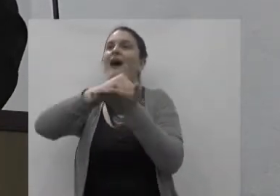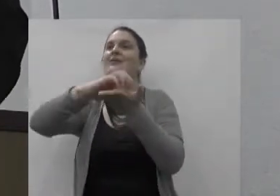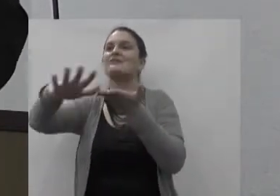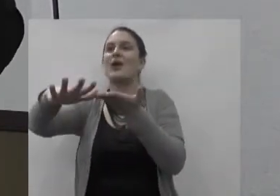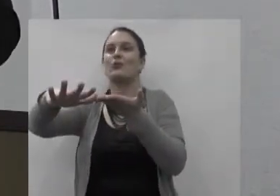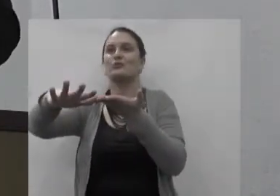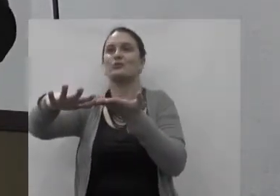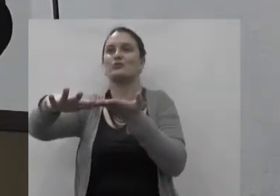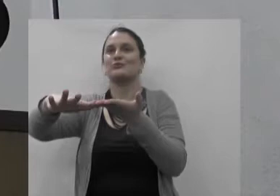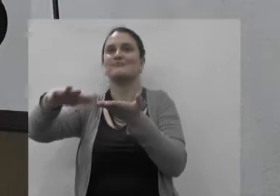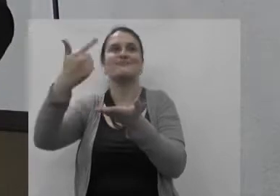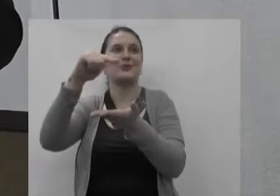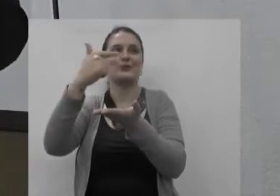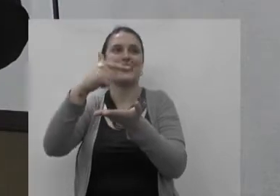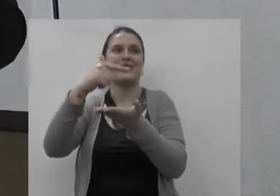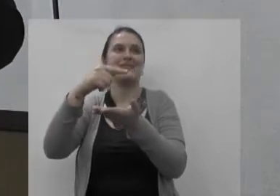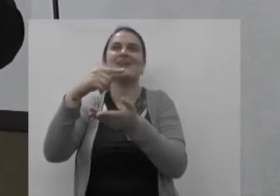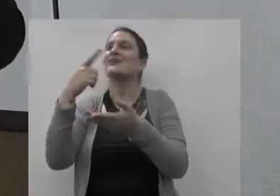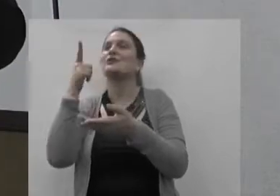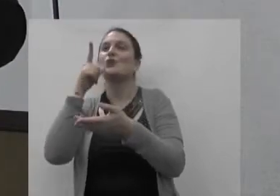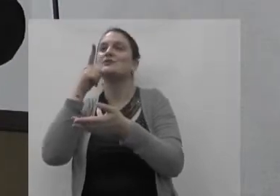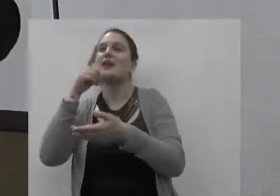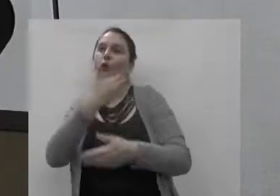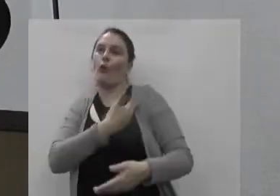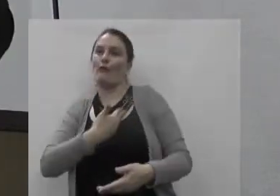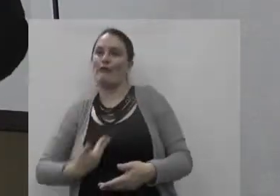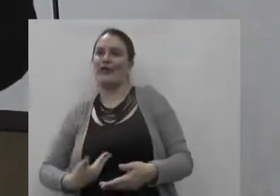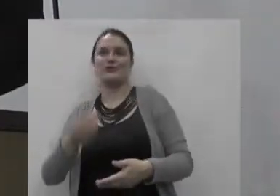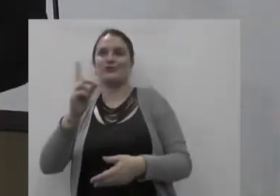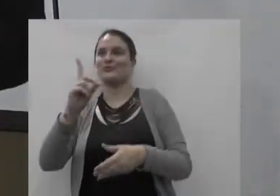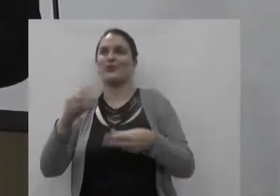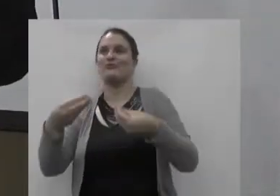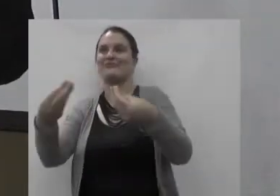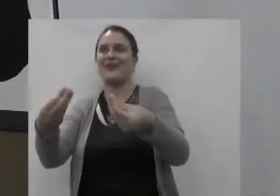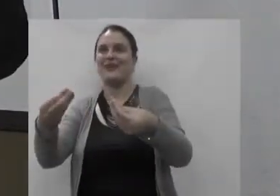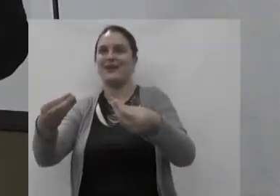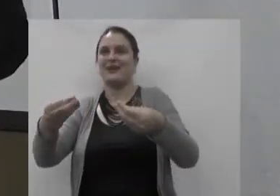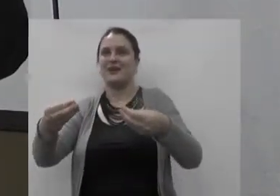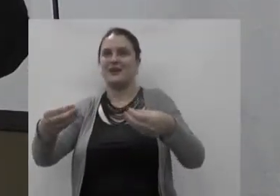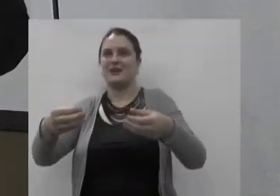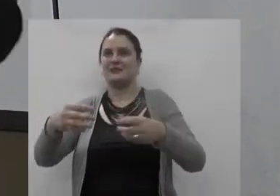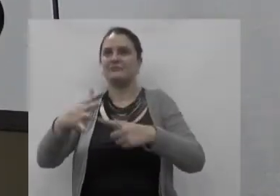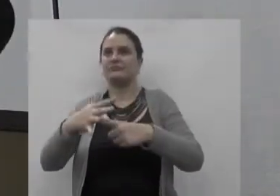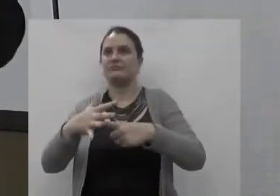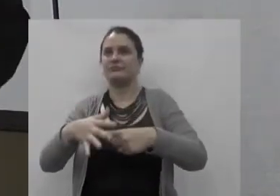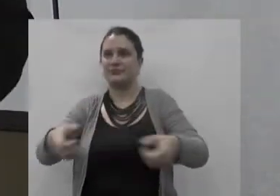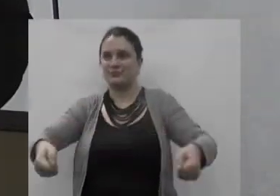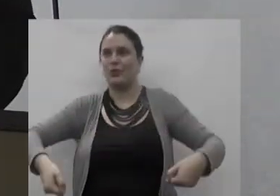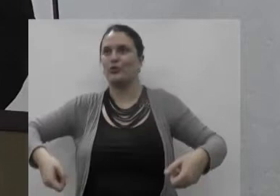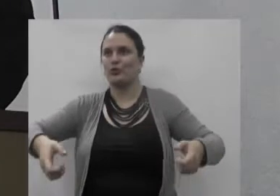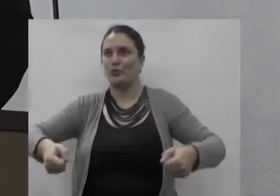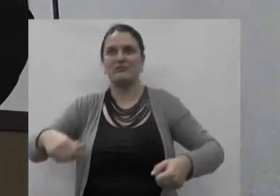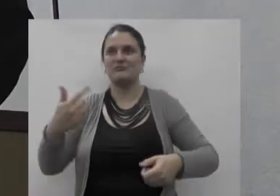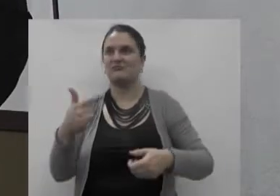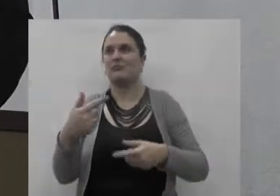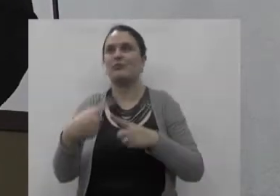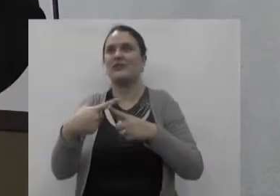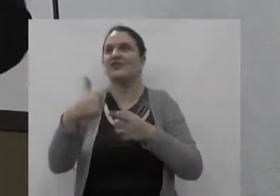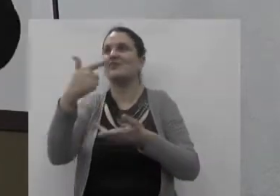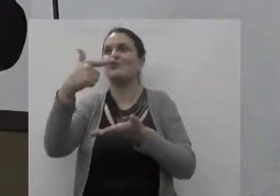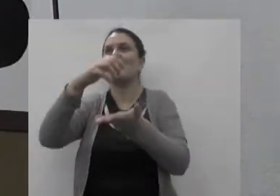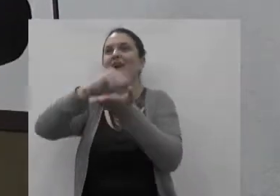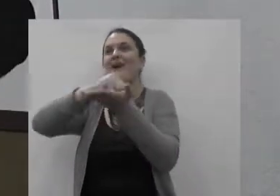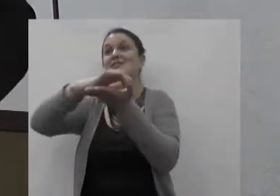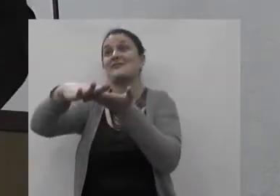ideia. E aquele vereador que é representante, que sabe do problema, pode estar direcionando para que lá